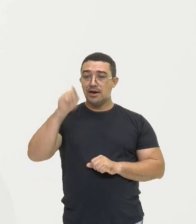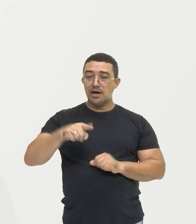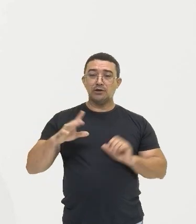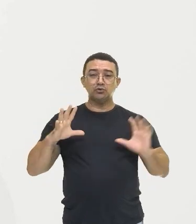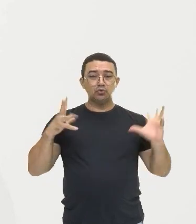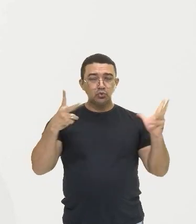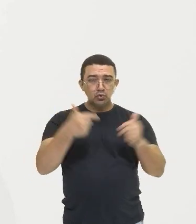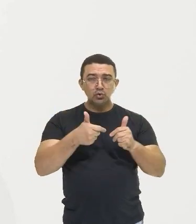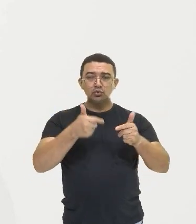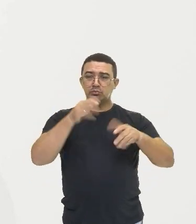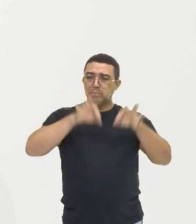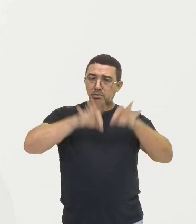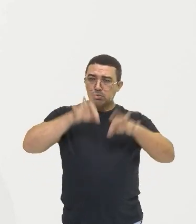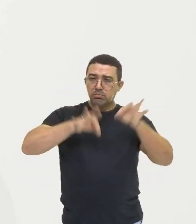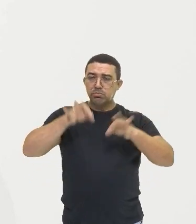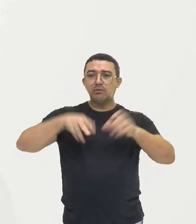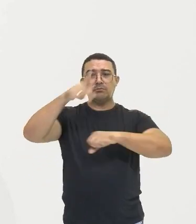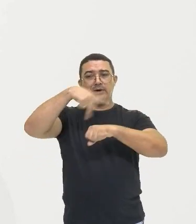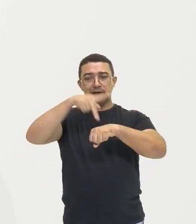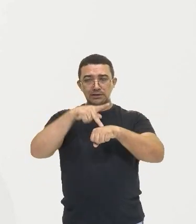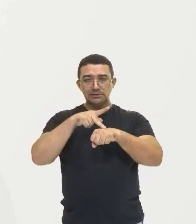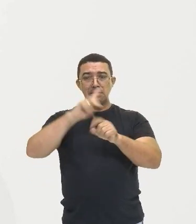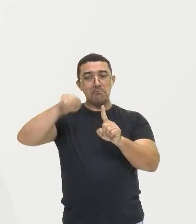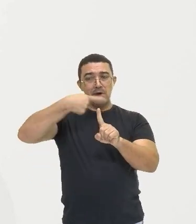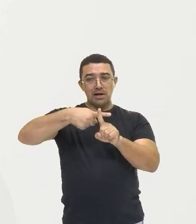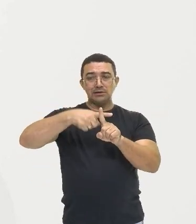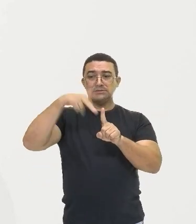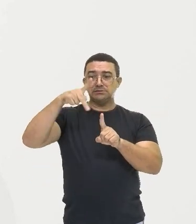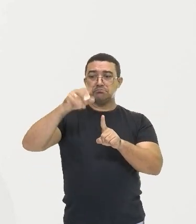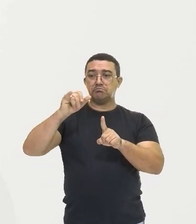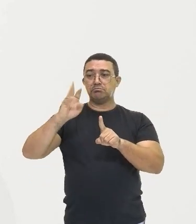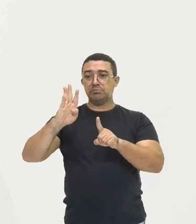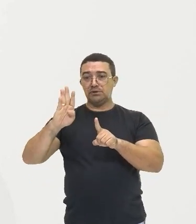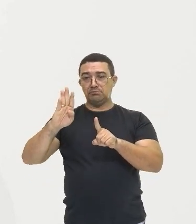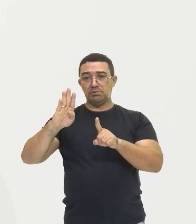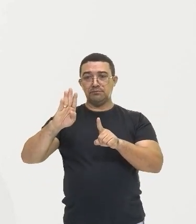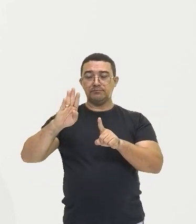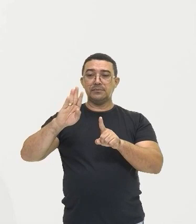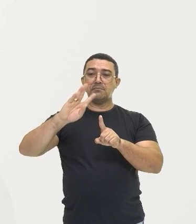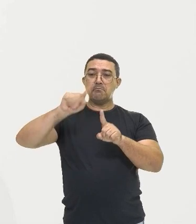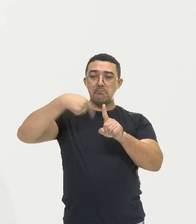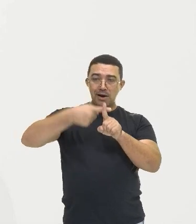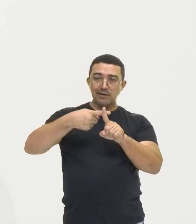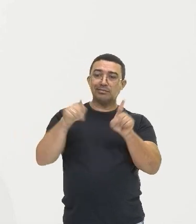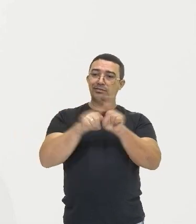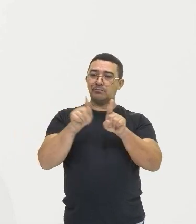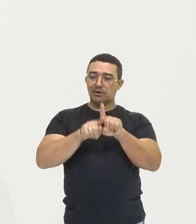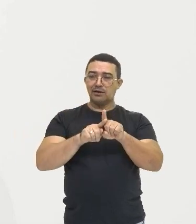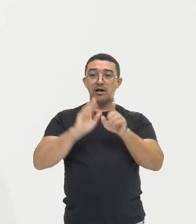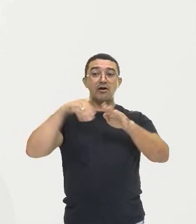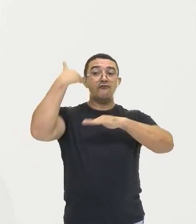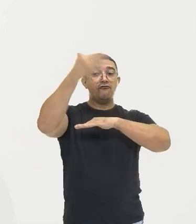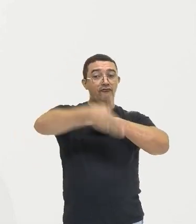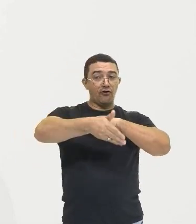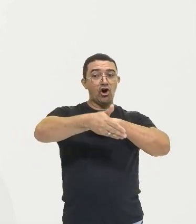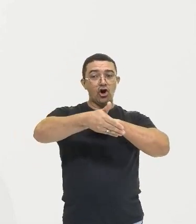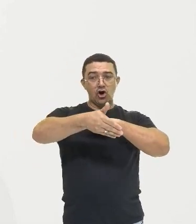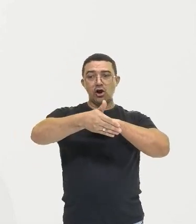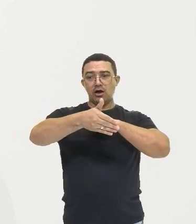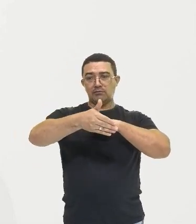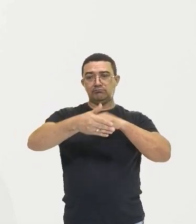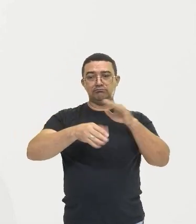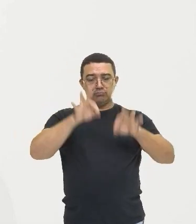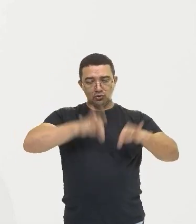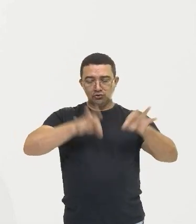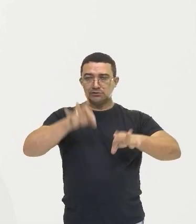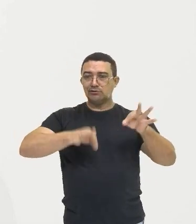que é produzido dentro do país, o PIB, mais aquilo que se produz fora do país, desde que a empresa pertence, por